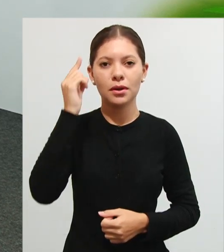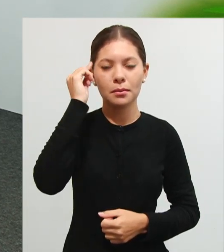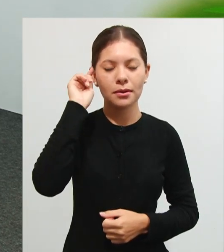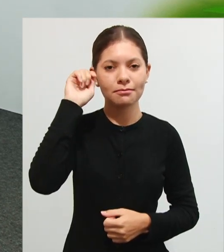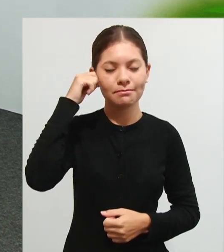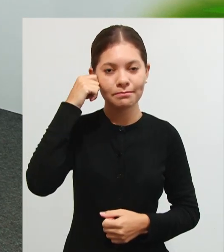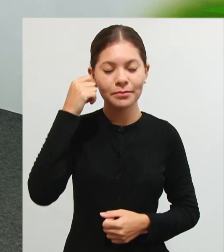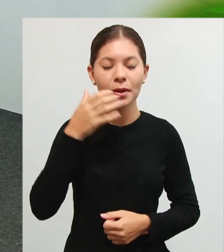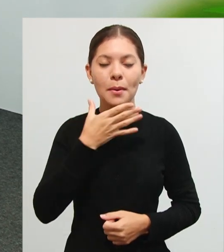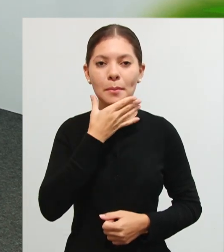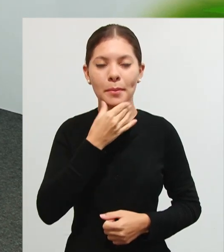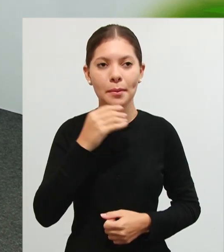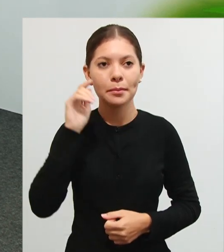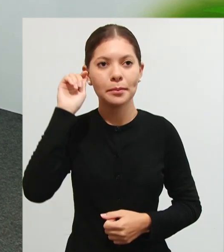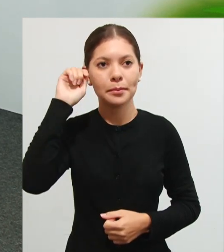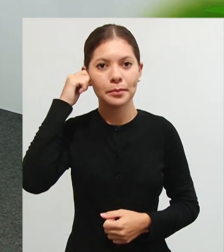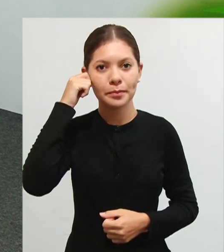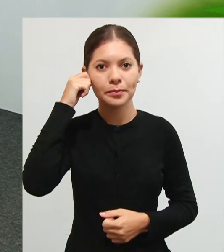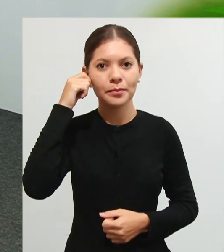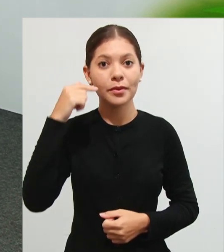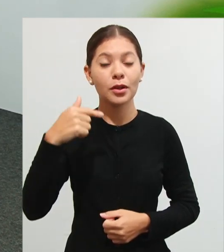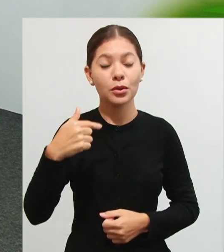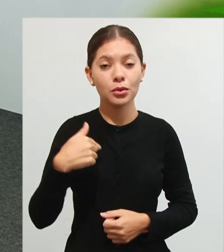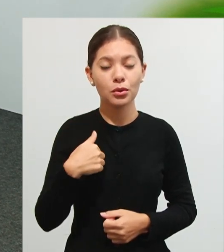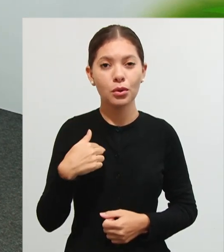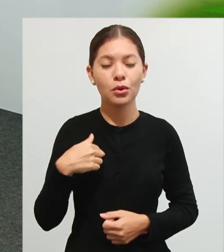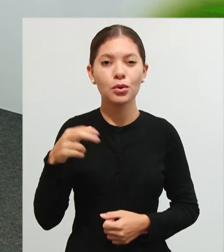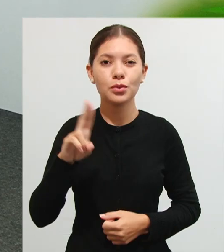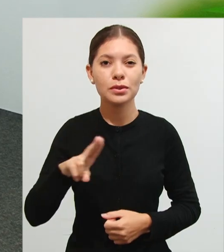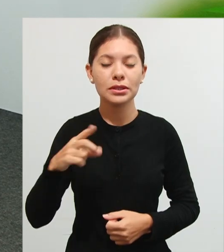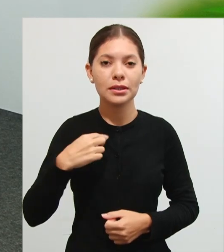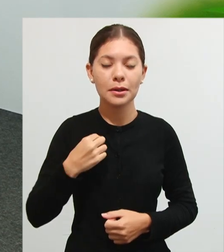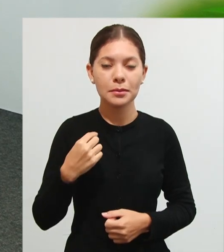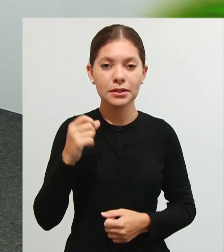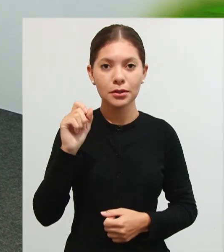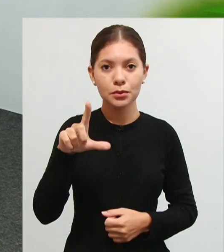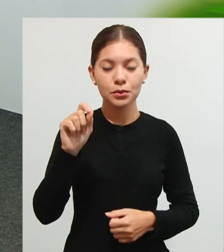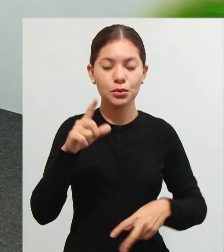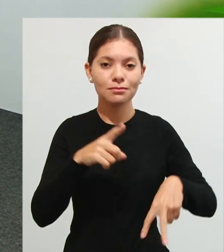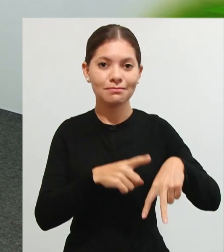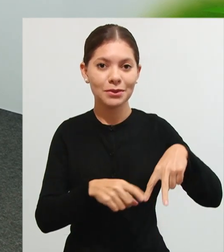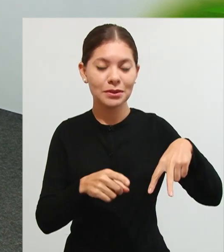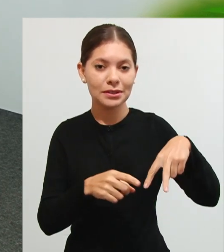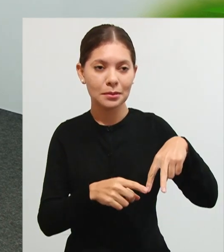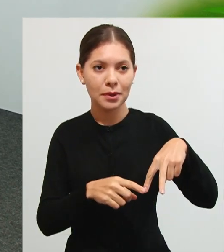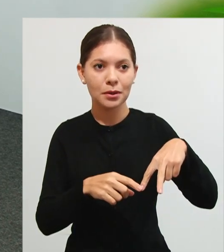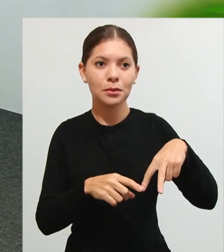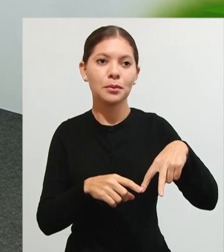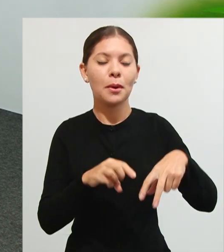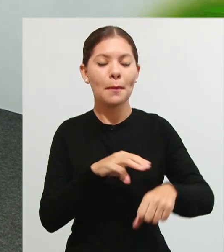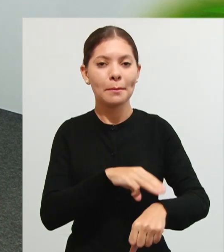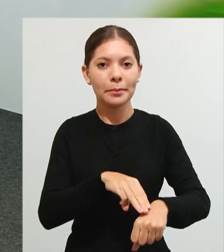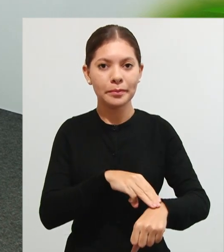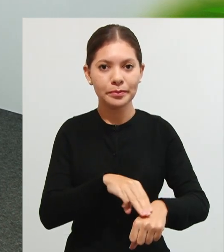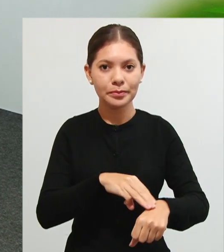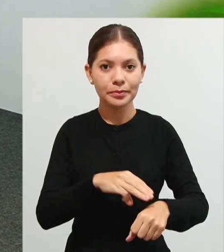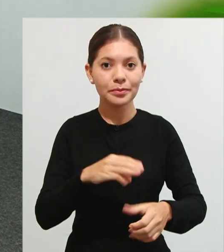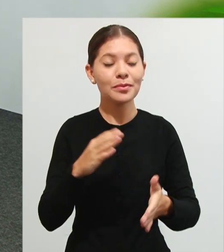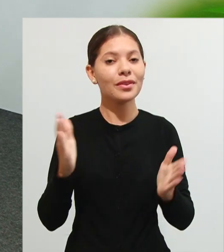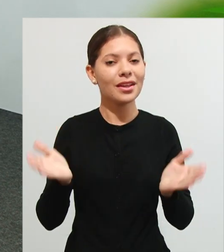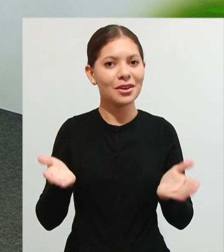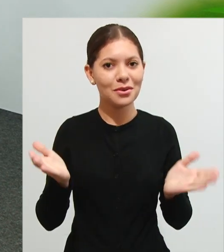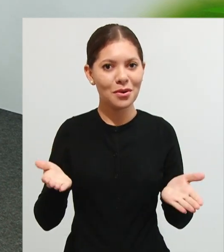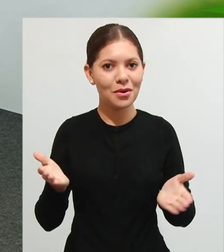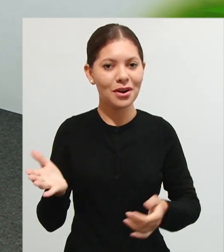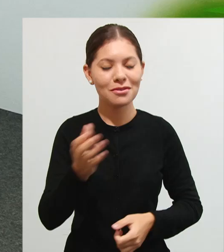pretos, barba também preta, estou de camisa azul, calça jeans e sapatos marrons. Agora vamos à